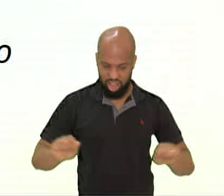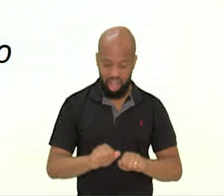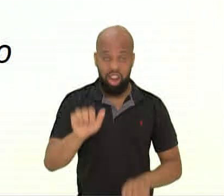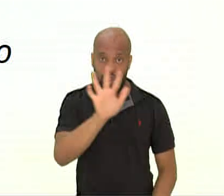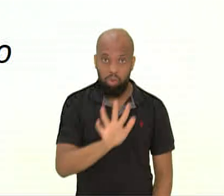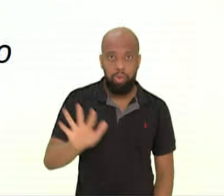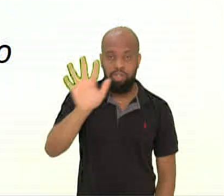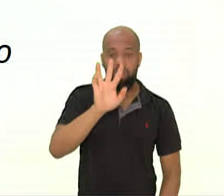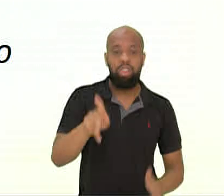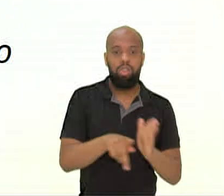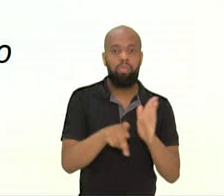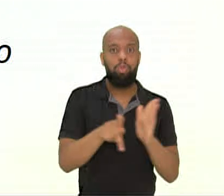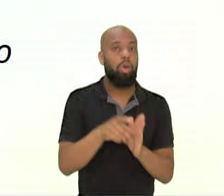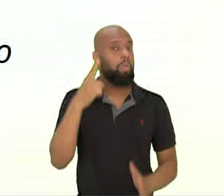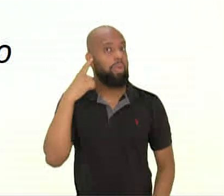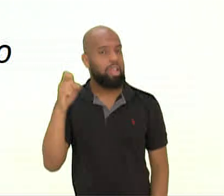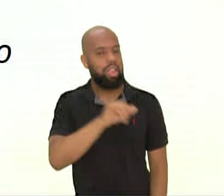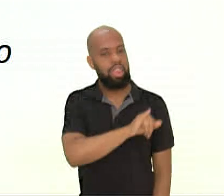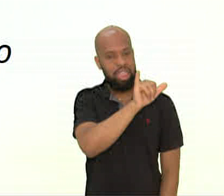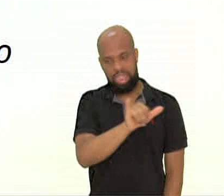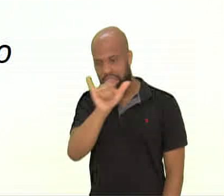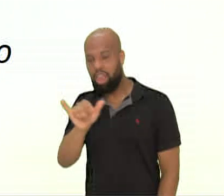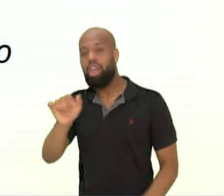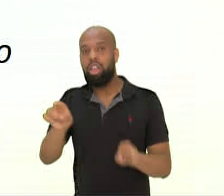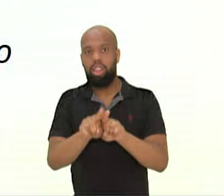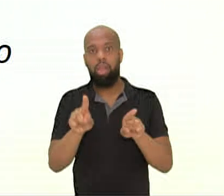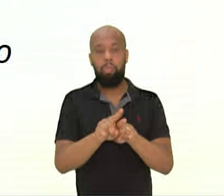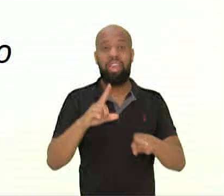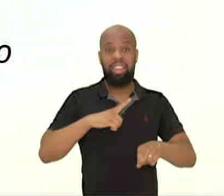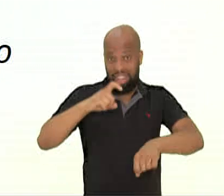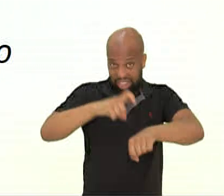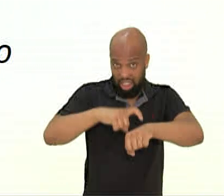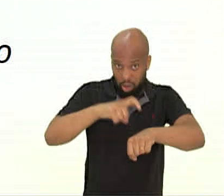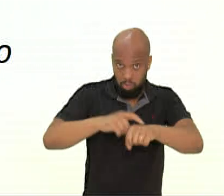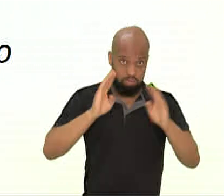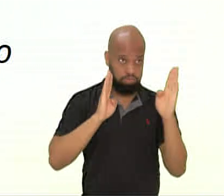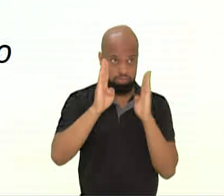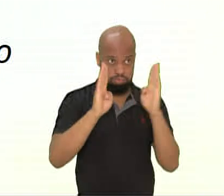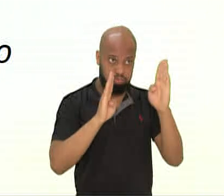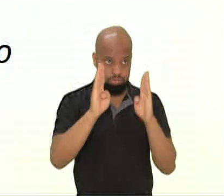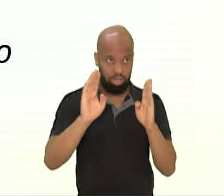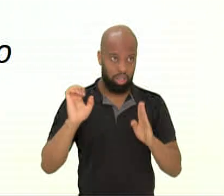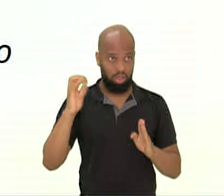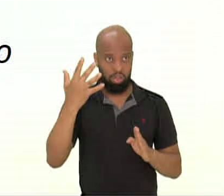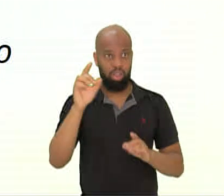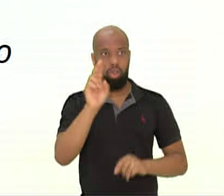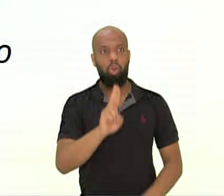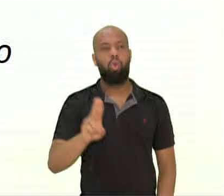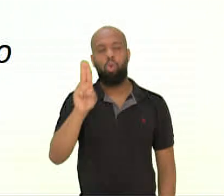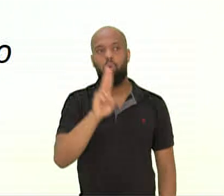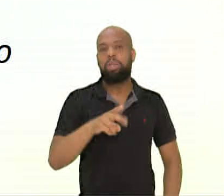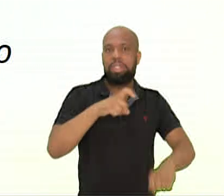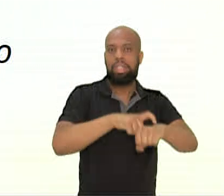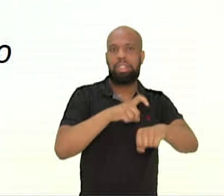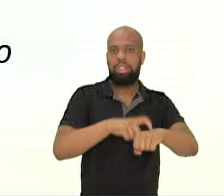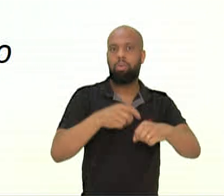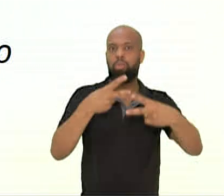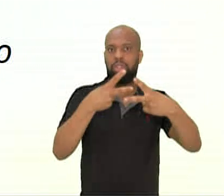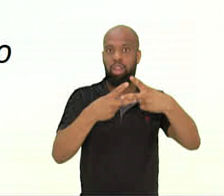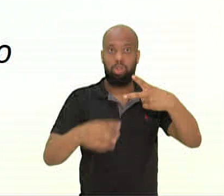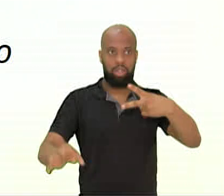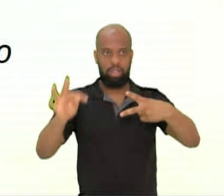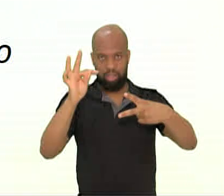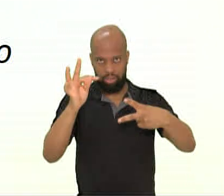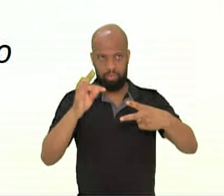som transpõe e o intervalo de tempo em que determinado fenômeno acontece. Utilizamos como padrão de